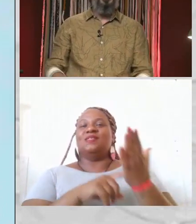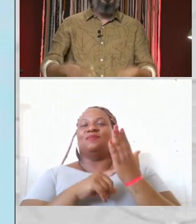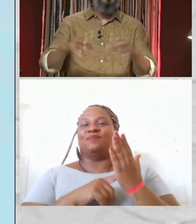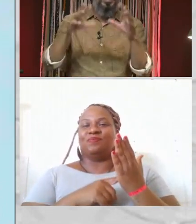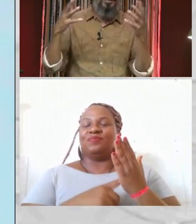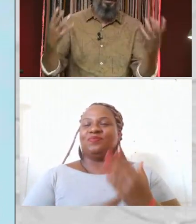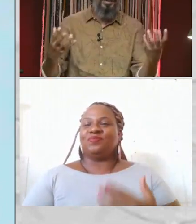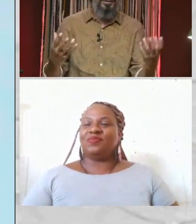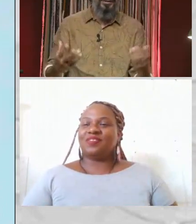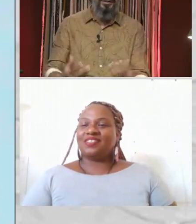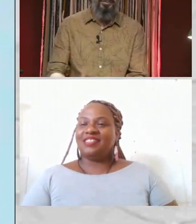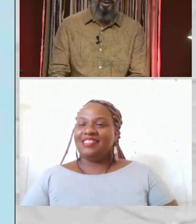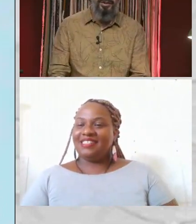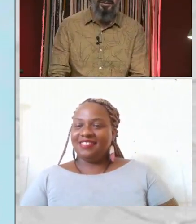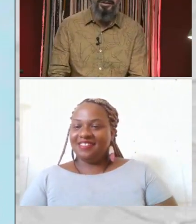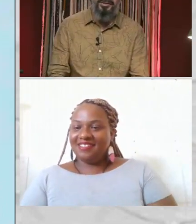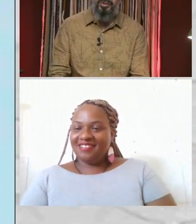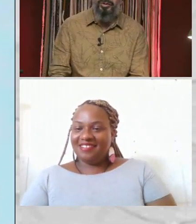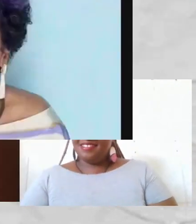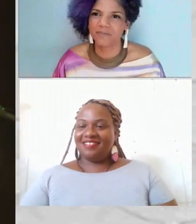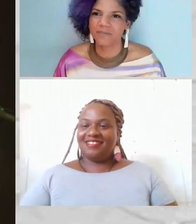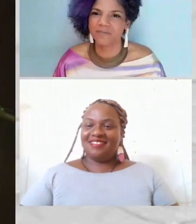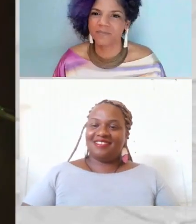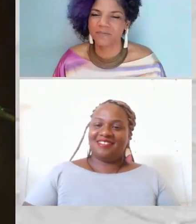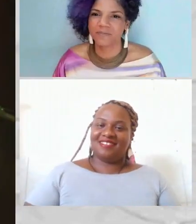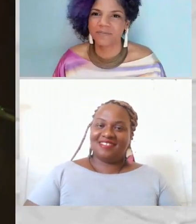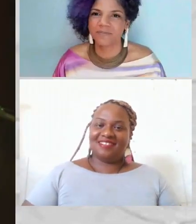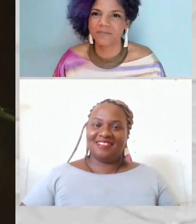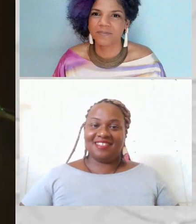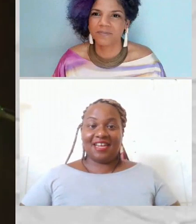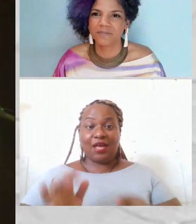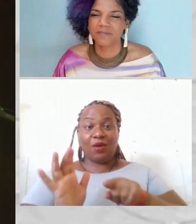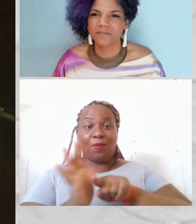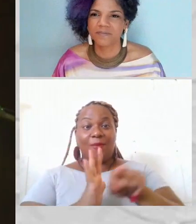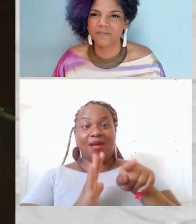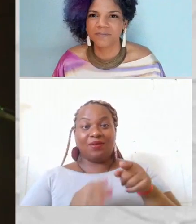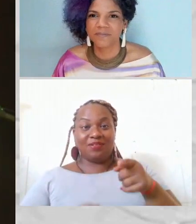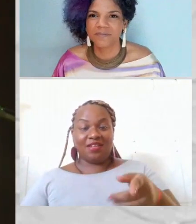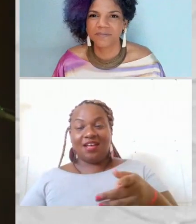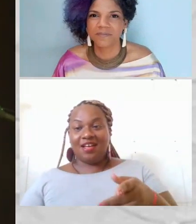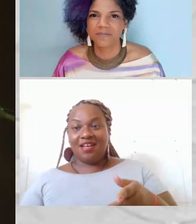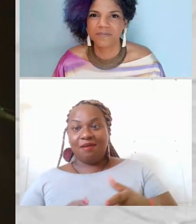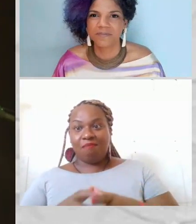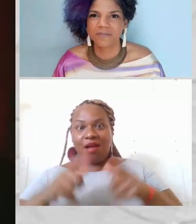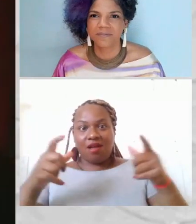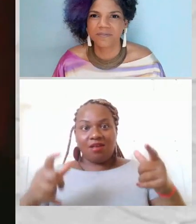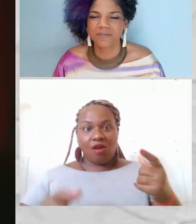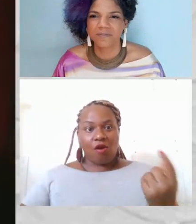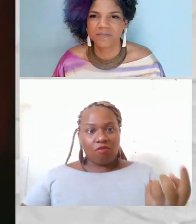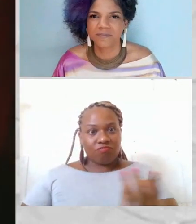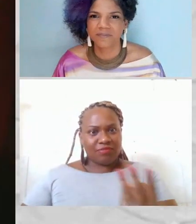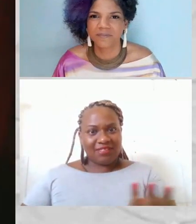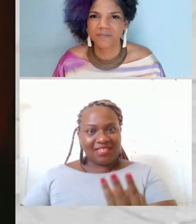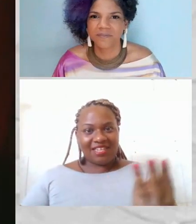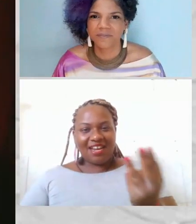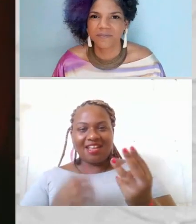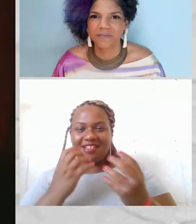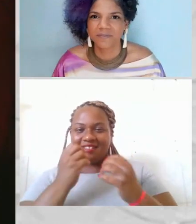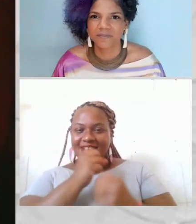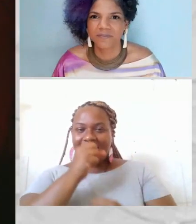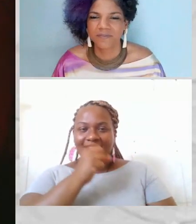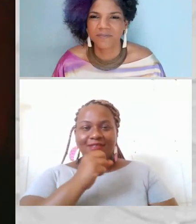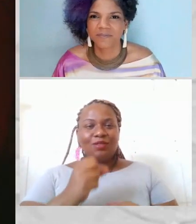A indagação desse programa, desse encontro maior de vocês três, quais